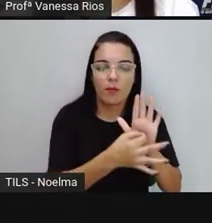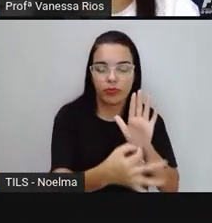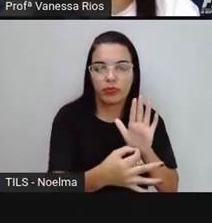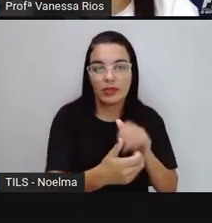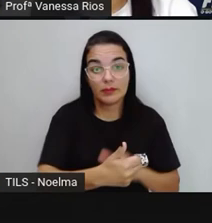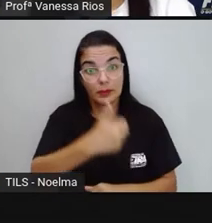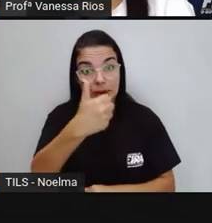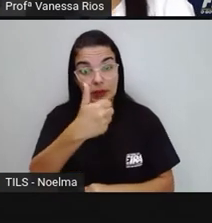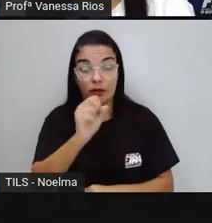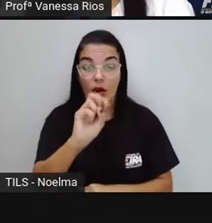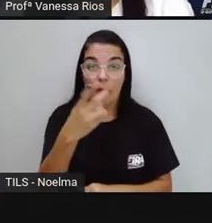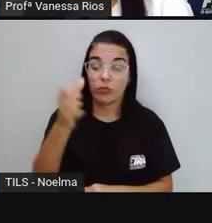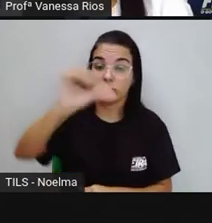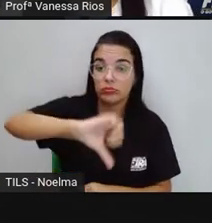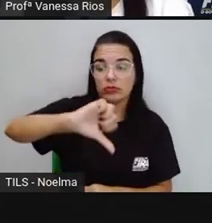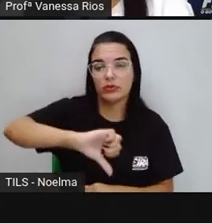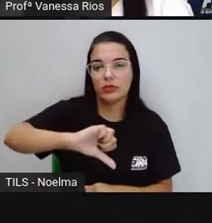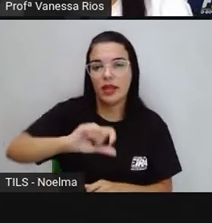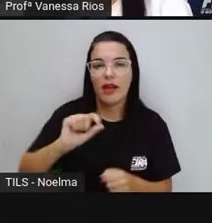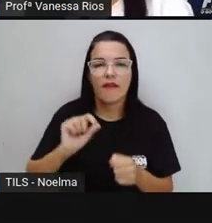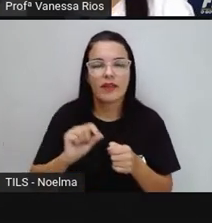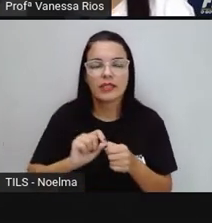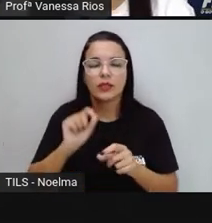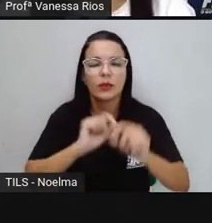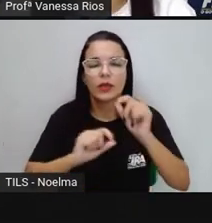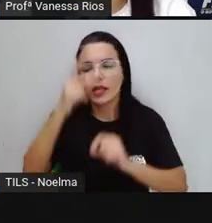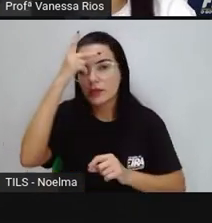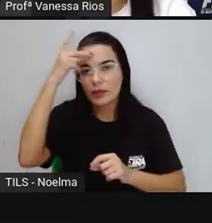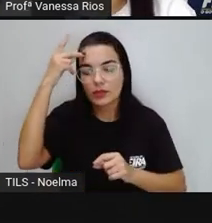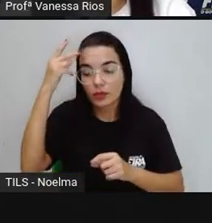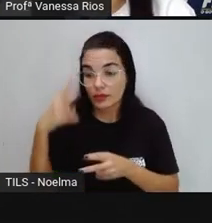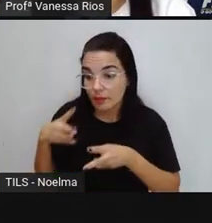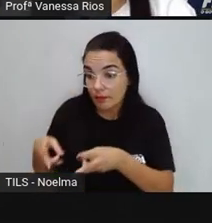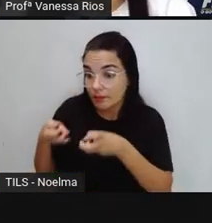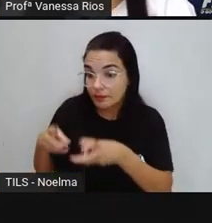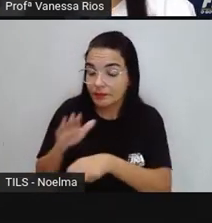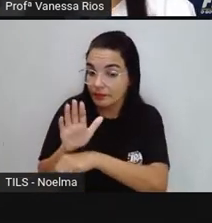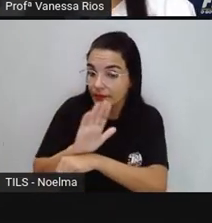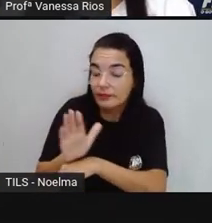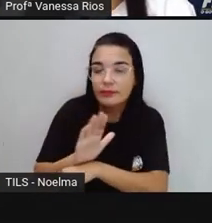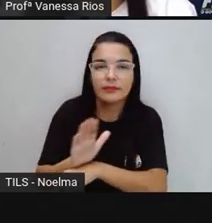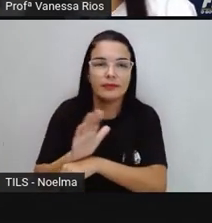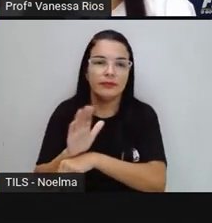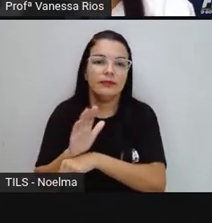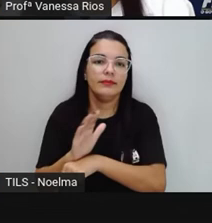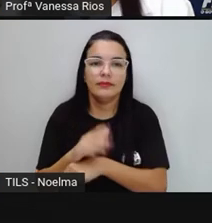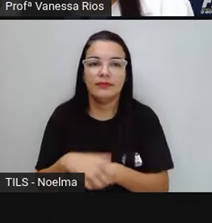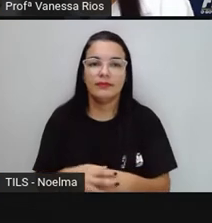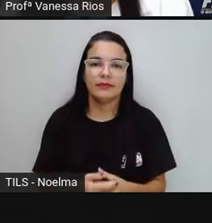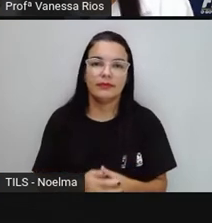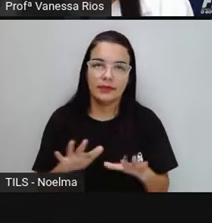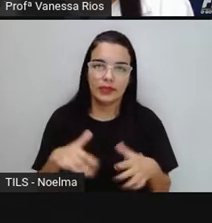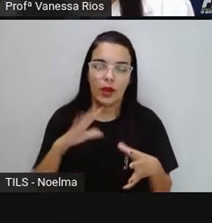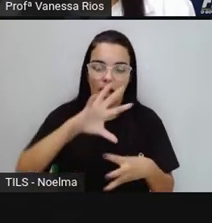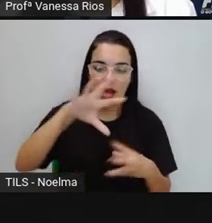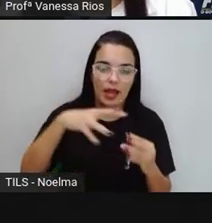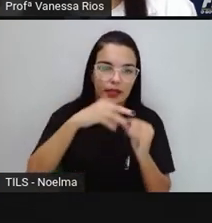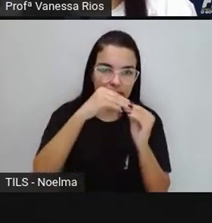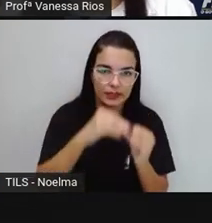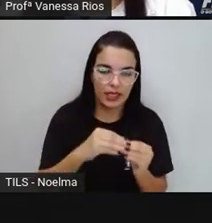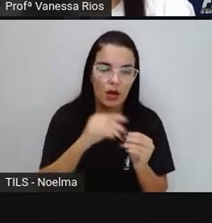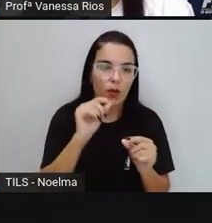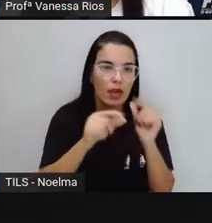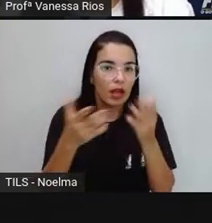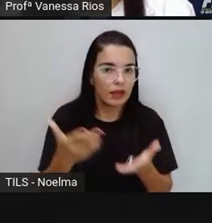a favor, instigando as pessoas a assistirem ao filme, que nesse caso aqui é a resenha sobre o filme. Mas